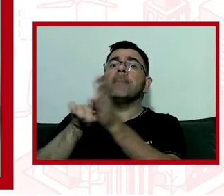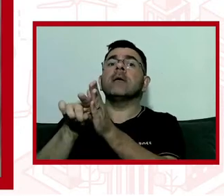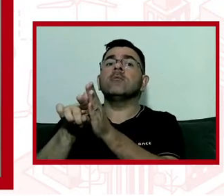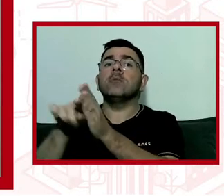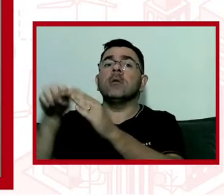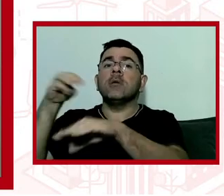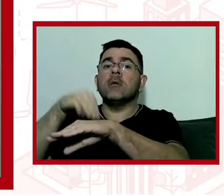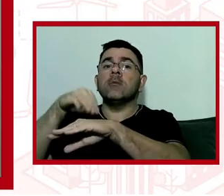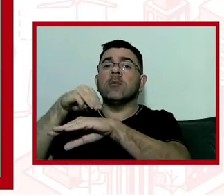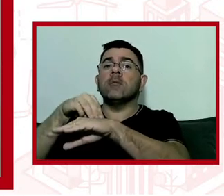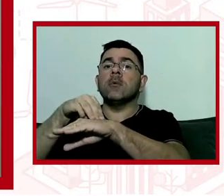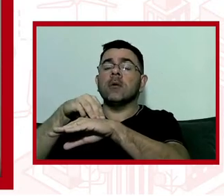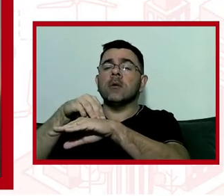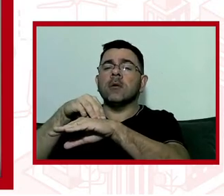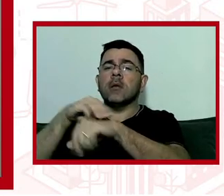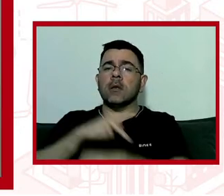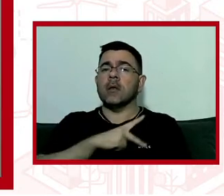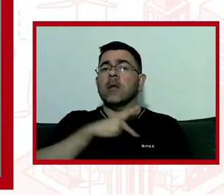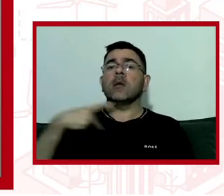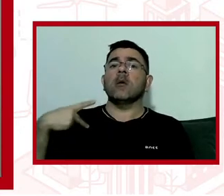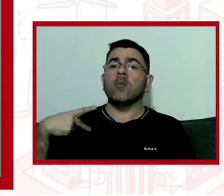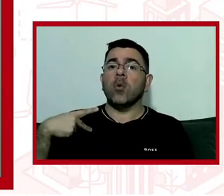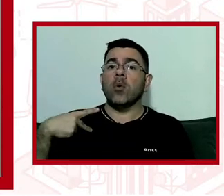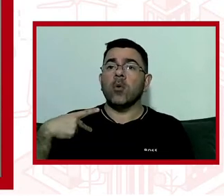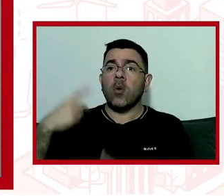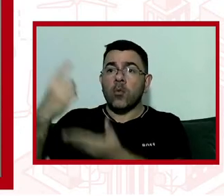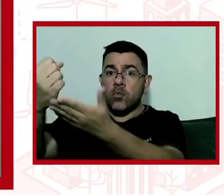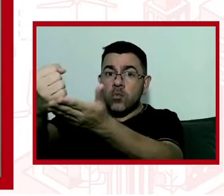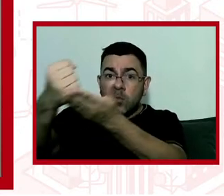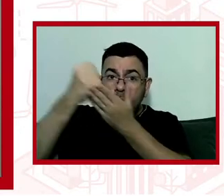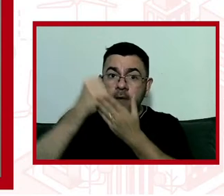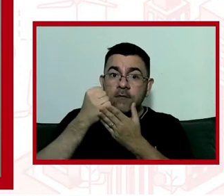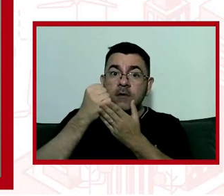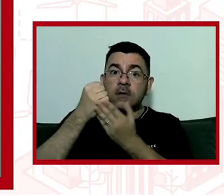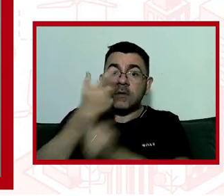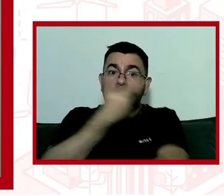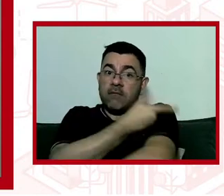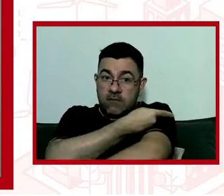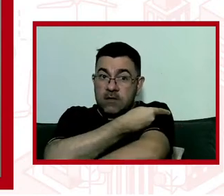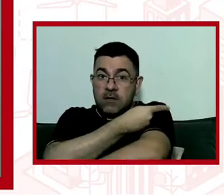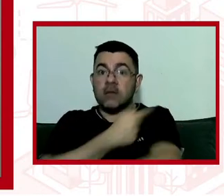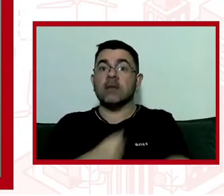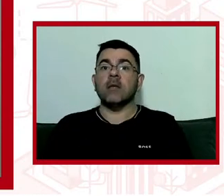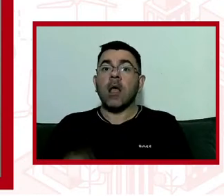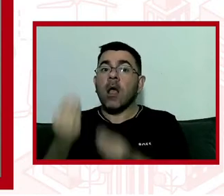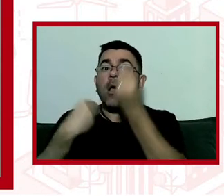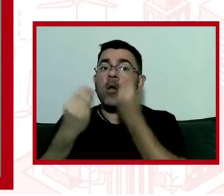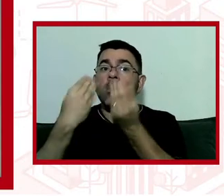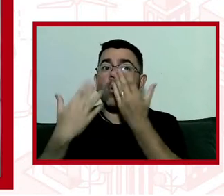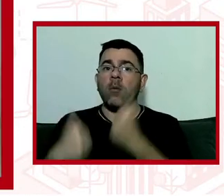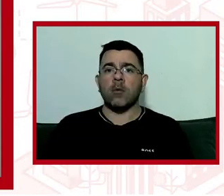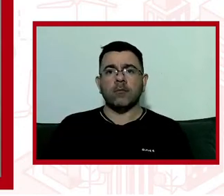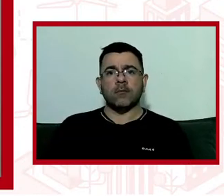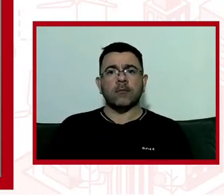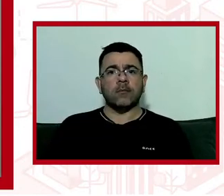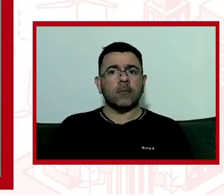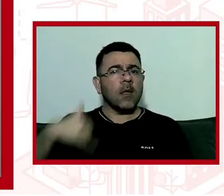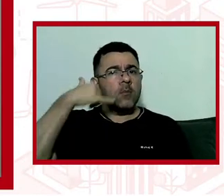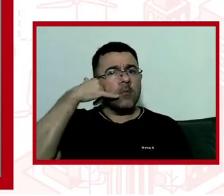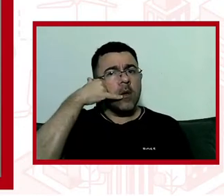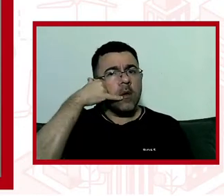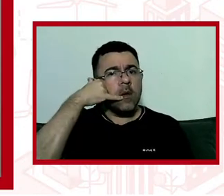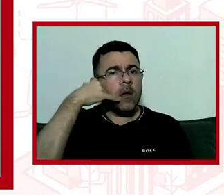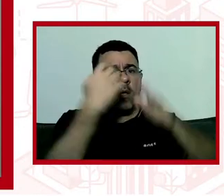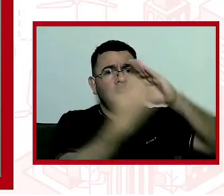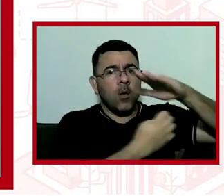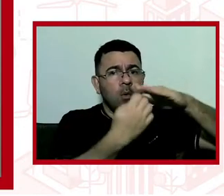na época né presidenta vai chegar ou não vai chegar eh a vacina como é que isso tá liguei para o presente do Butantã liguei